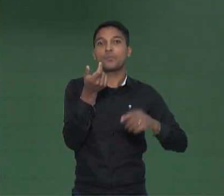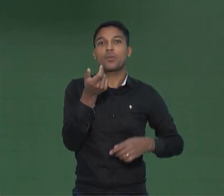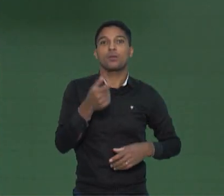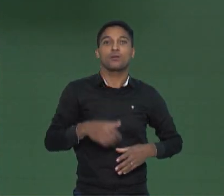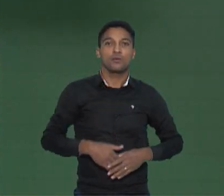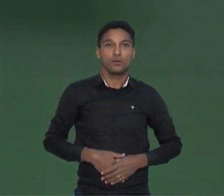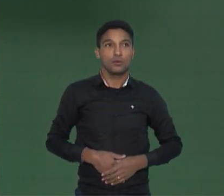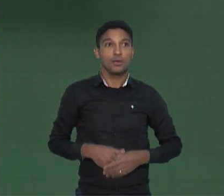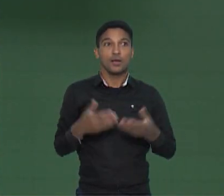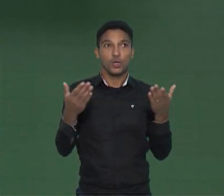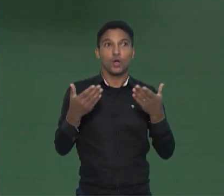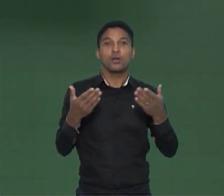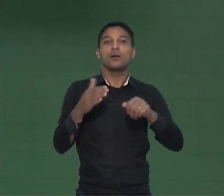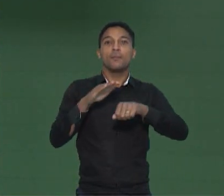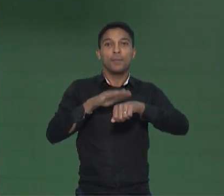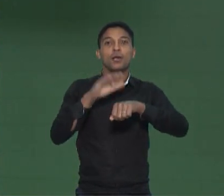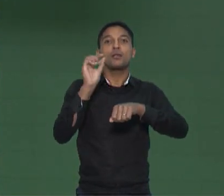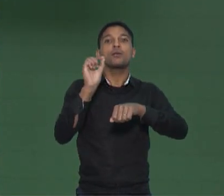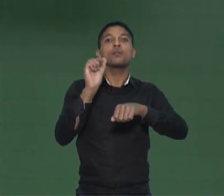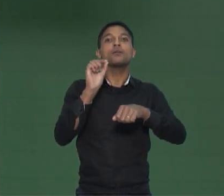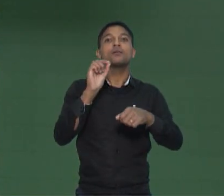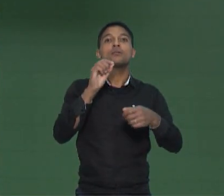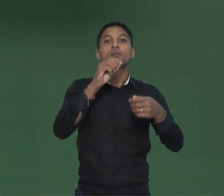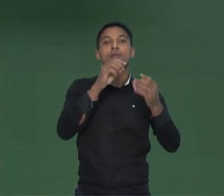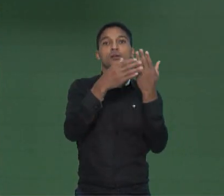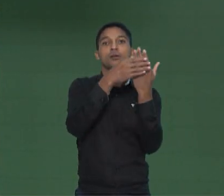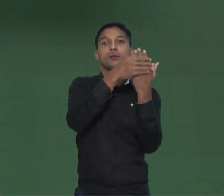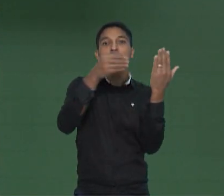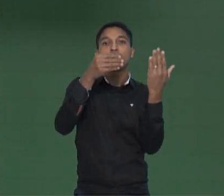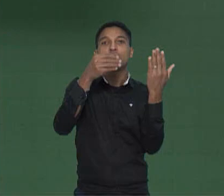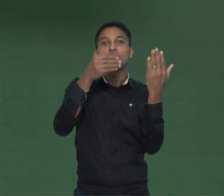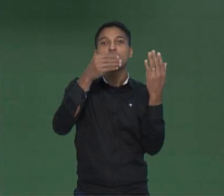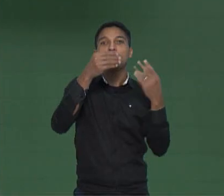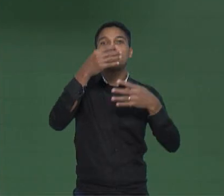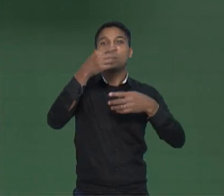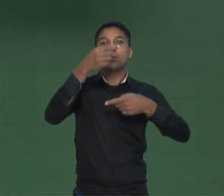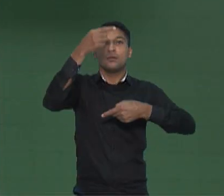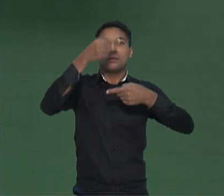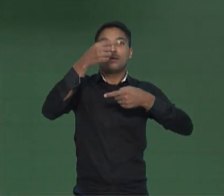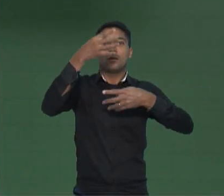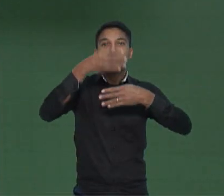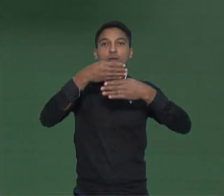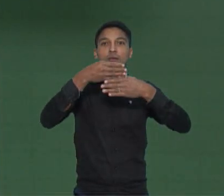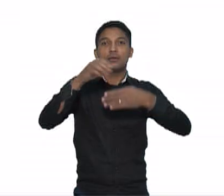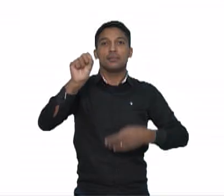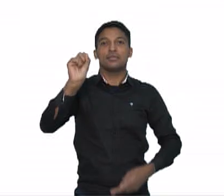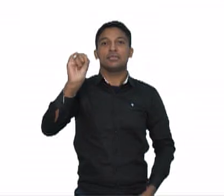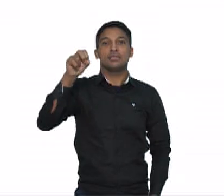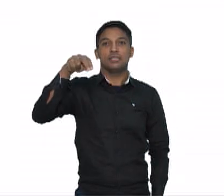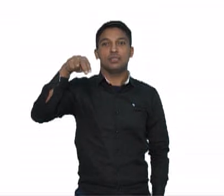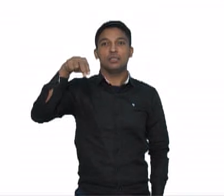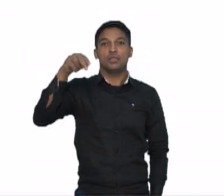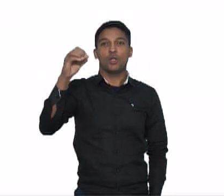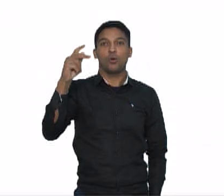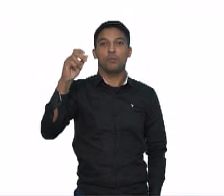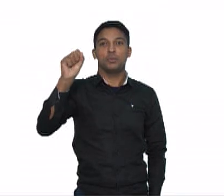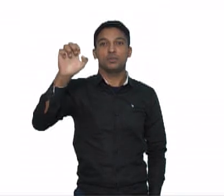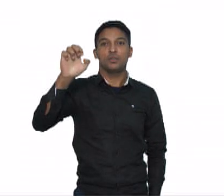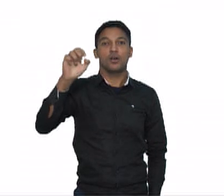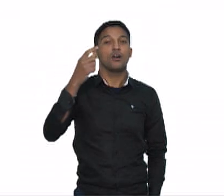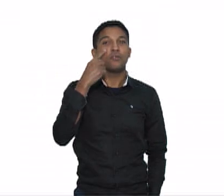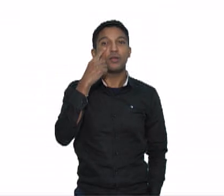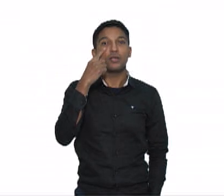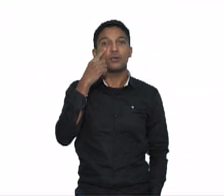outros países da América do Sul são objetos indiretos, certo? Nós temos a preposição a,